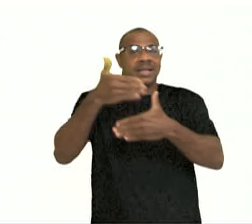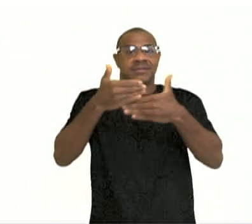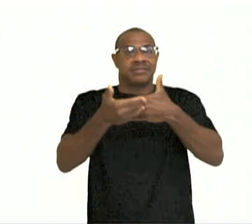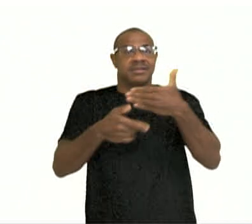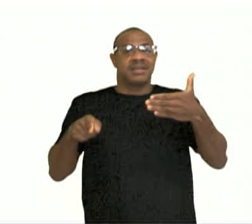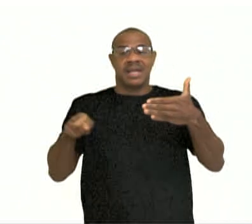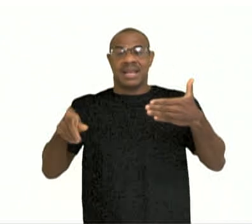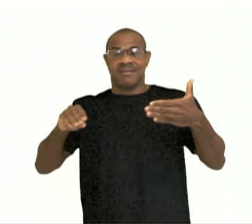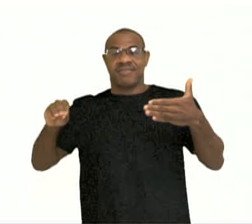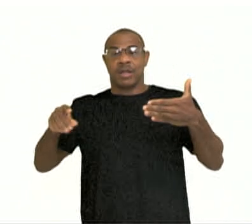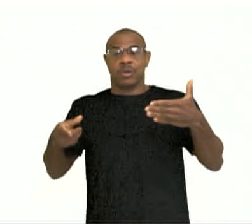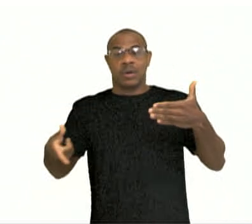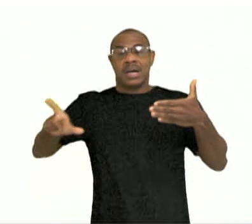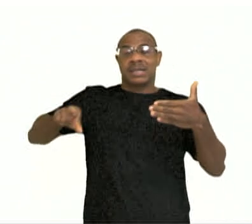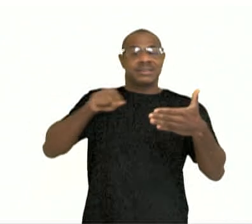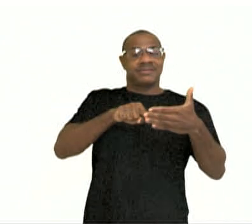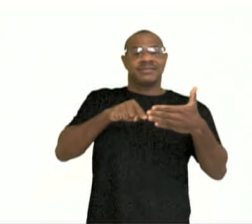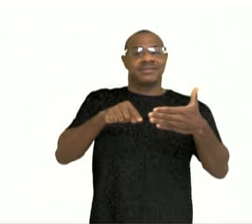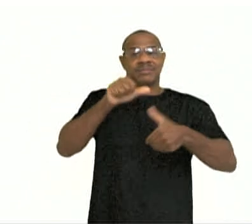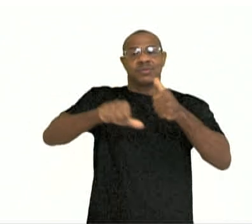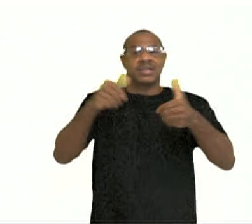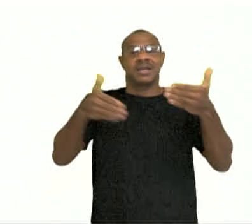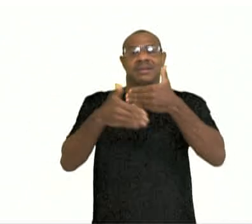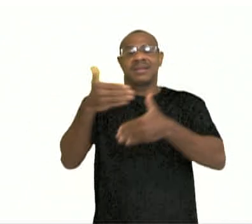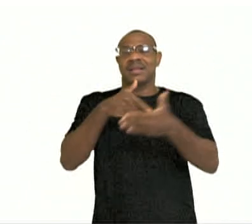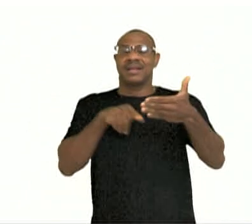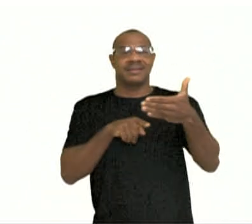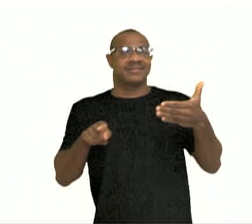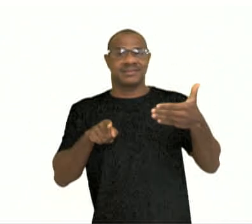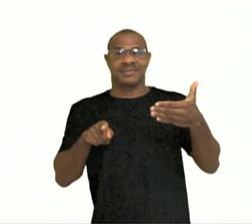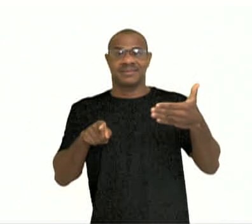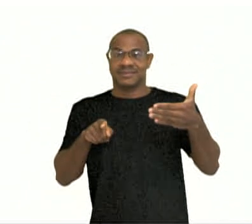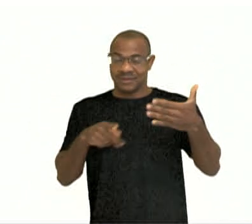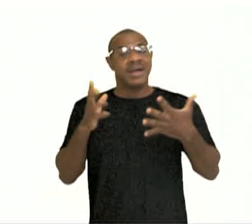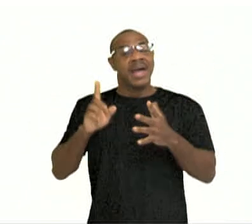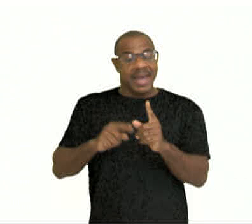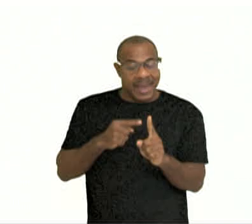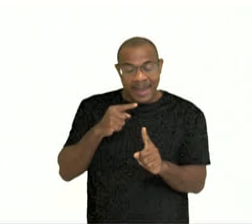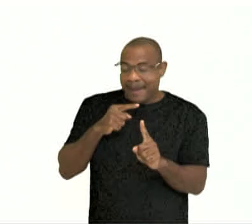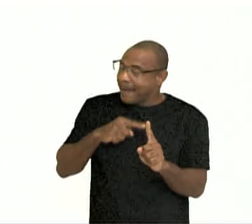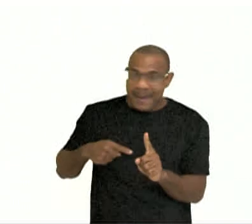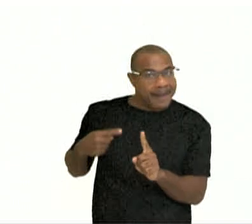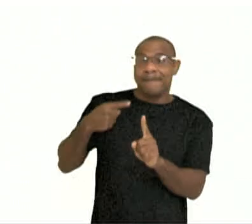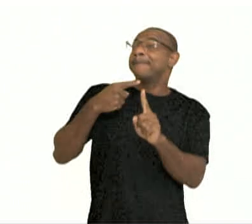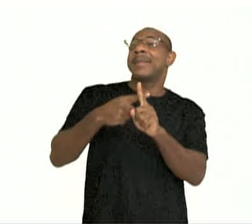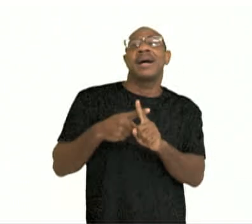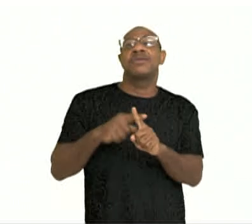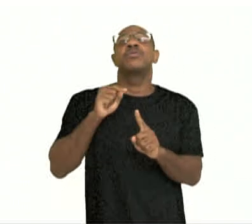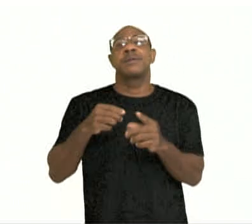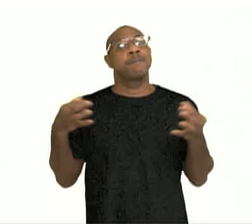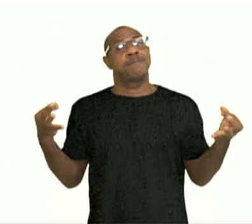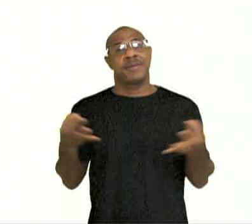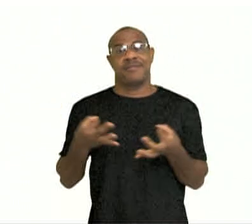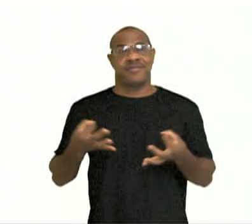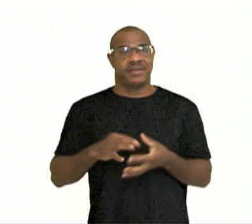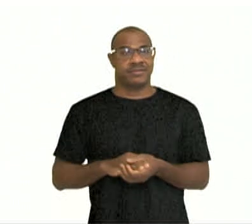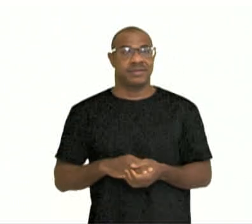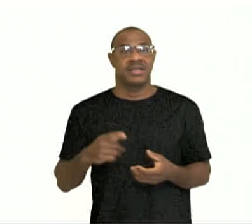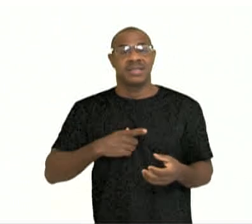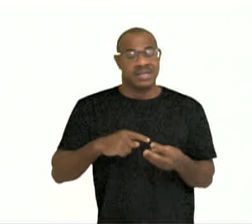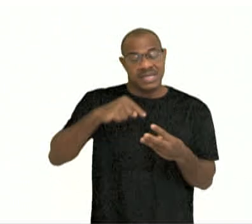uso o pretérito mais que perfeito. Então, o que acontece? Em língua portuguesa, eu tenho